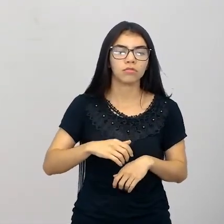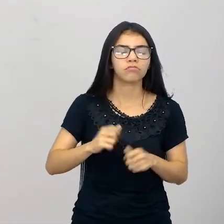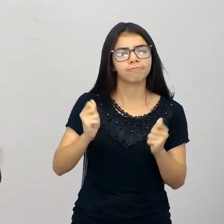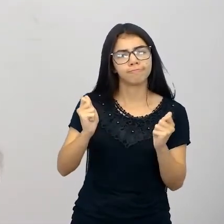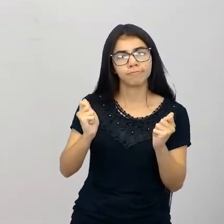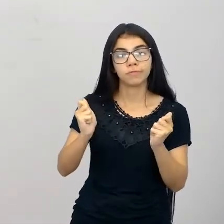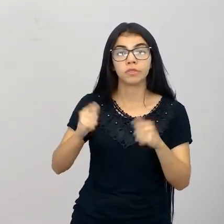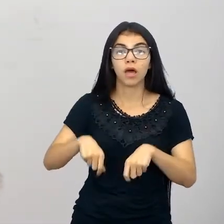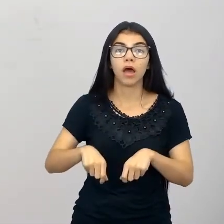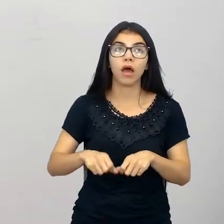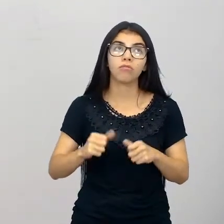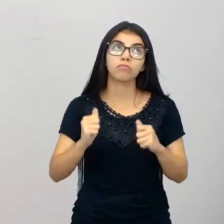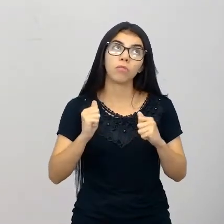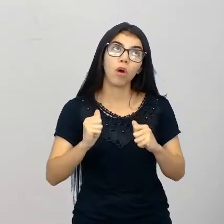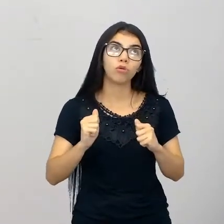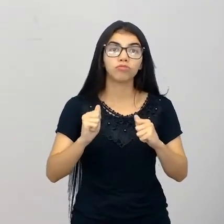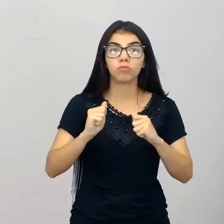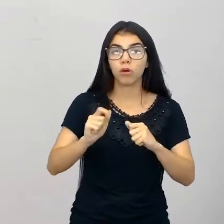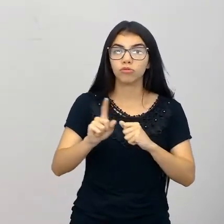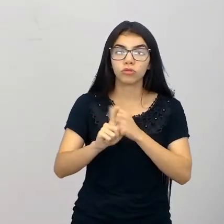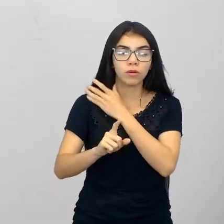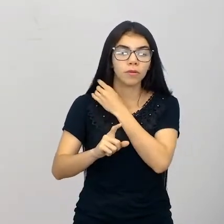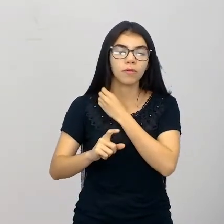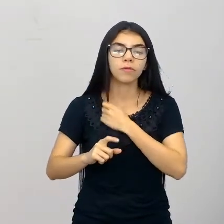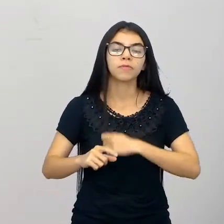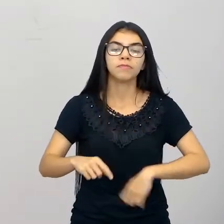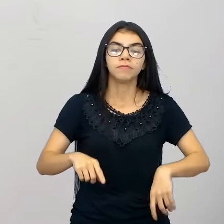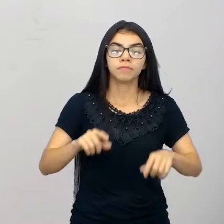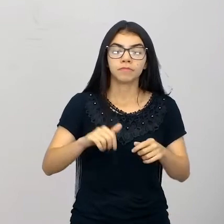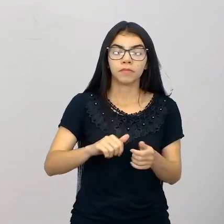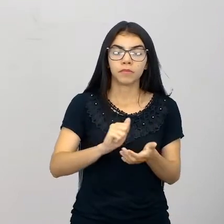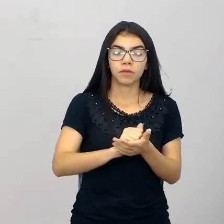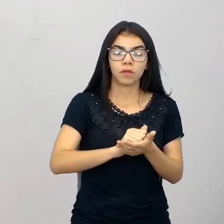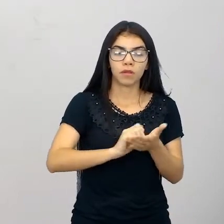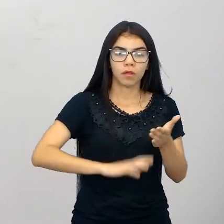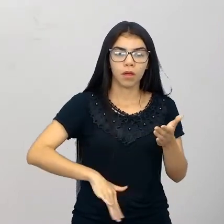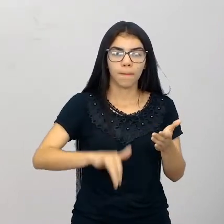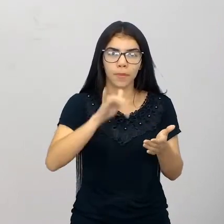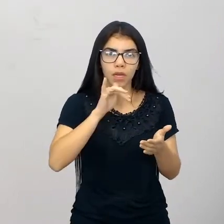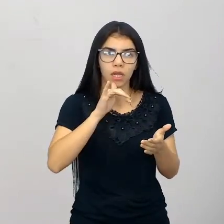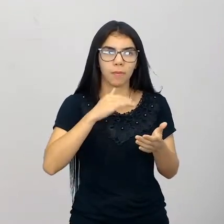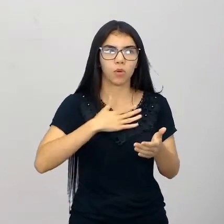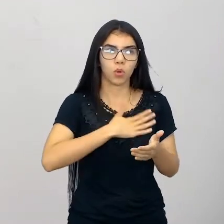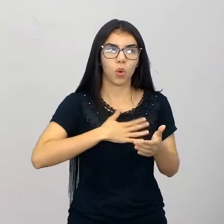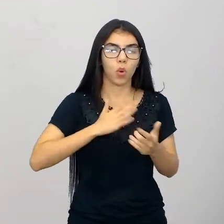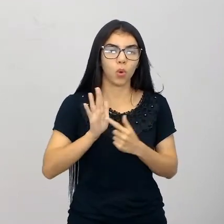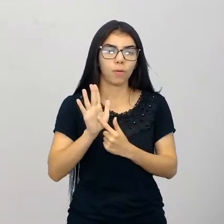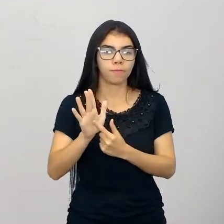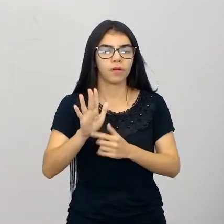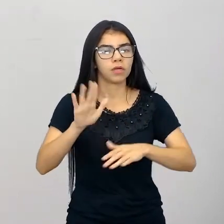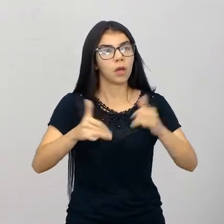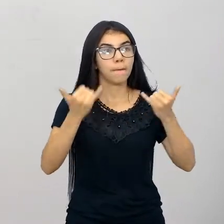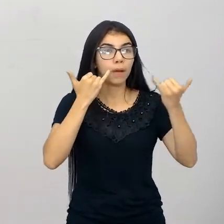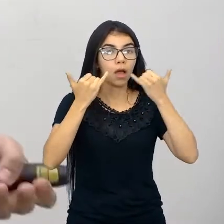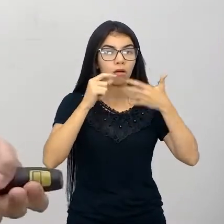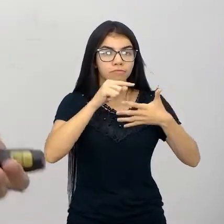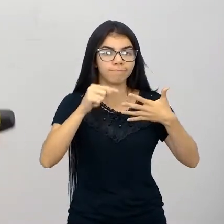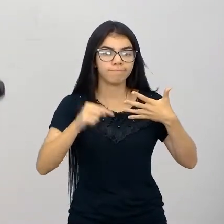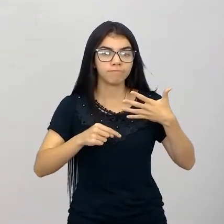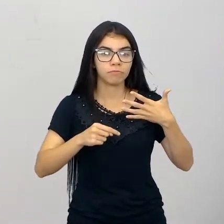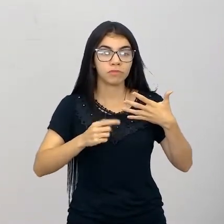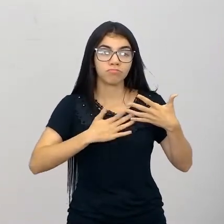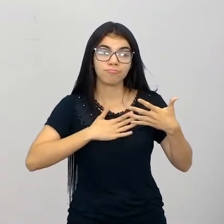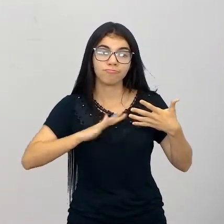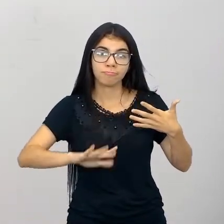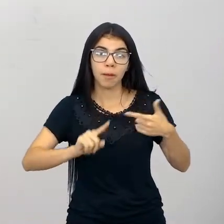tentar todo mundo trazer alguma coisa. Por exemplo, ao longo da atividade, eu fui trazendo o meu gosto e fui trazendo algumas informações de filmes que até que eu não gosto tanto,